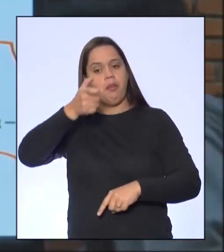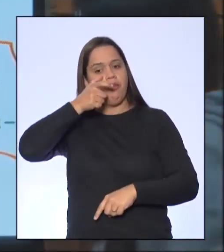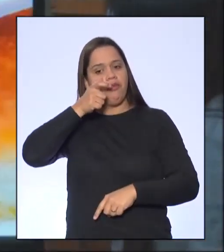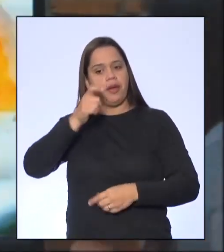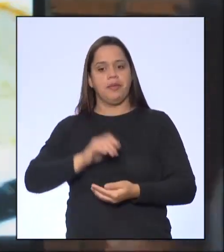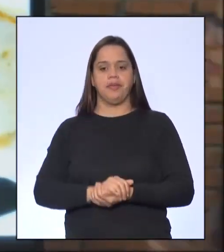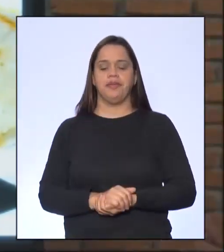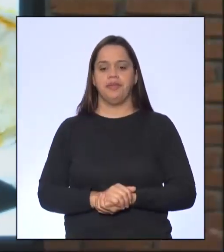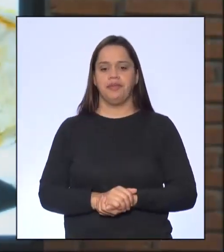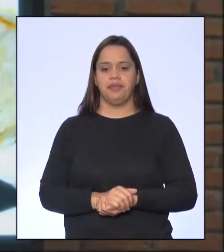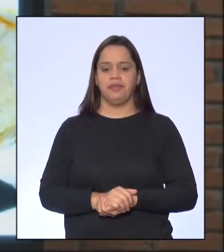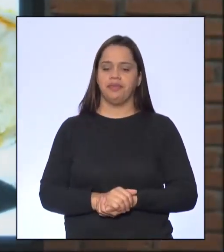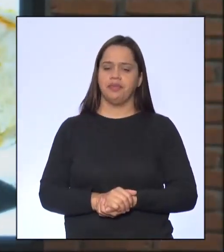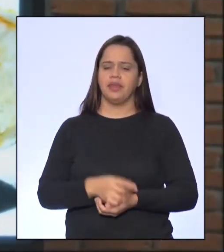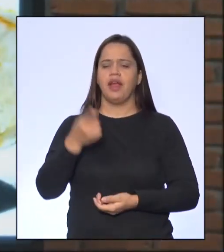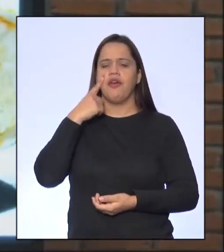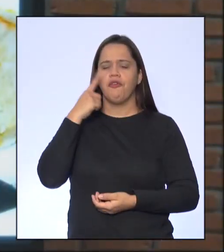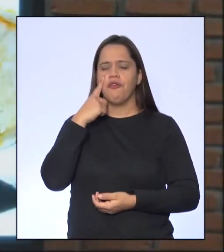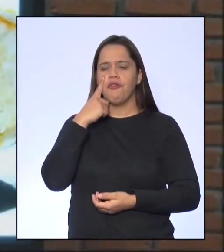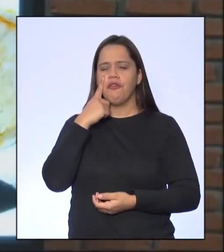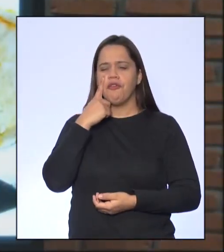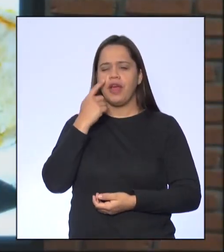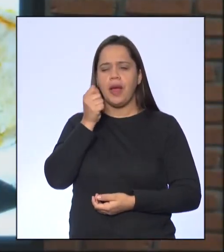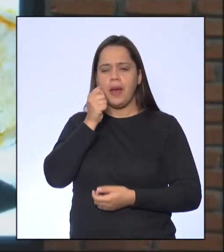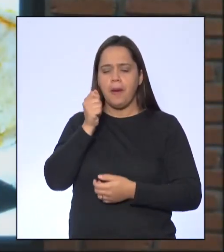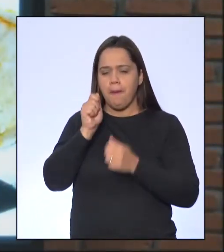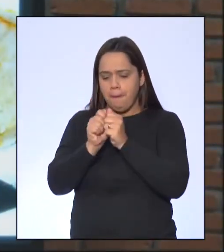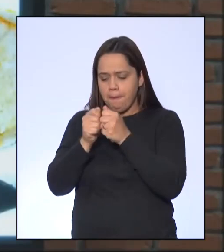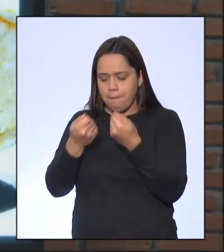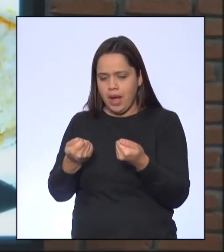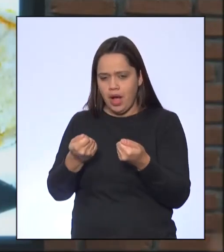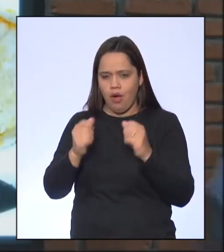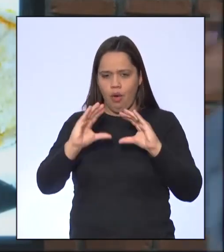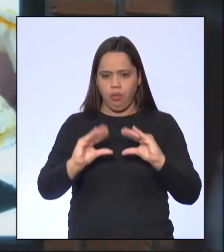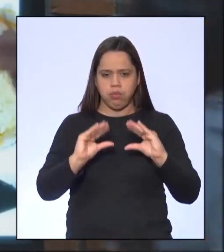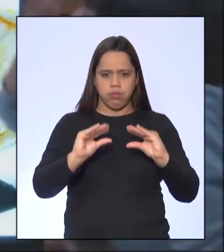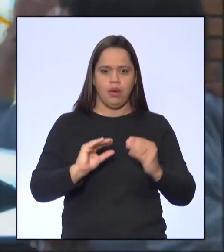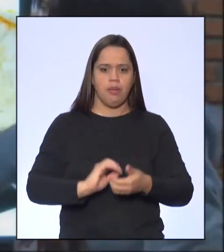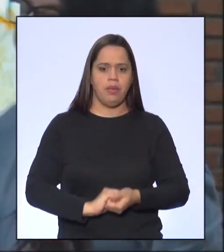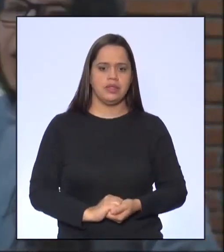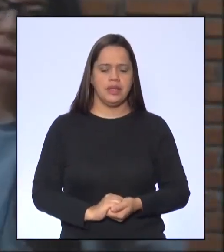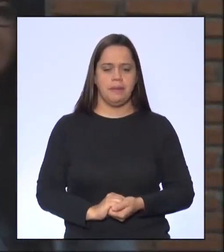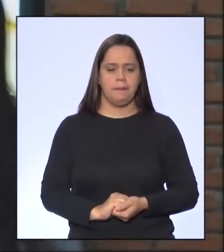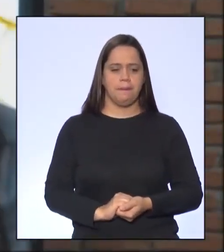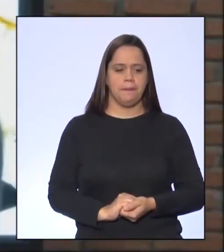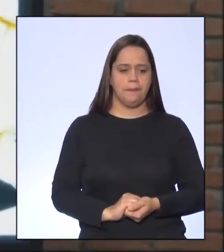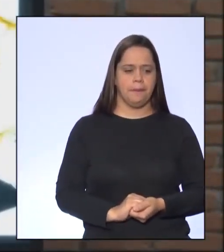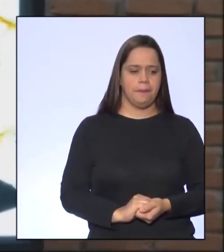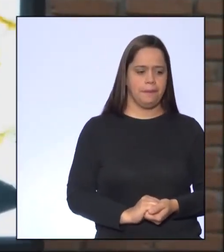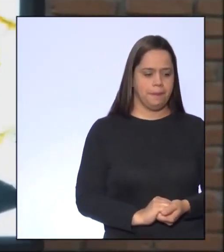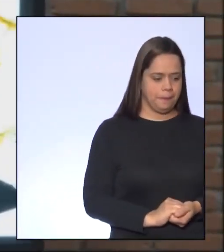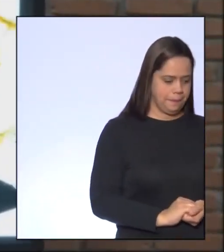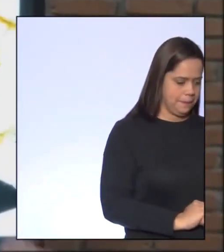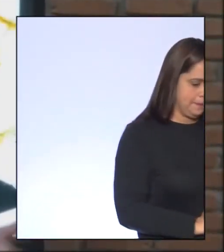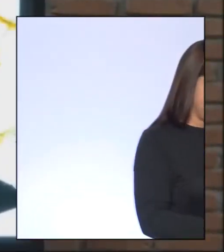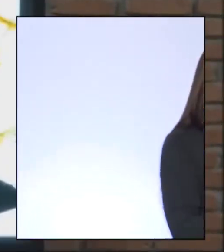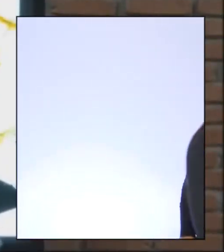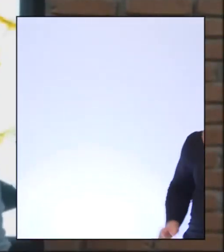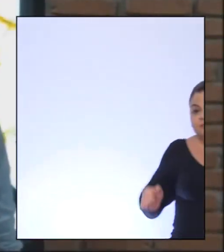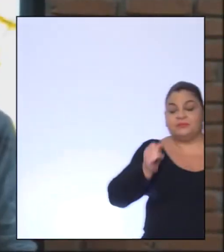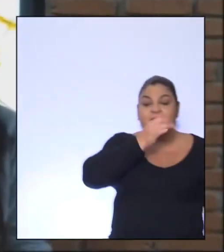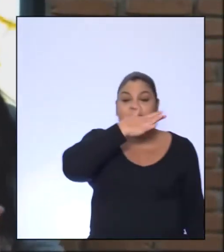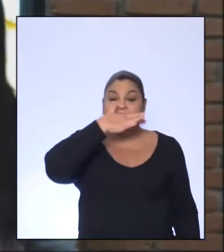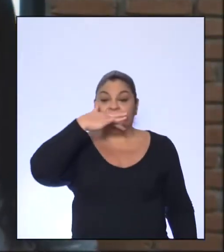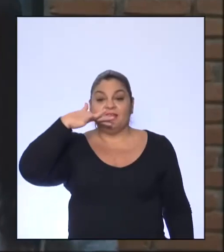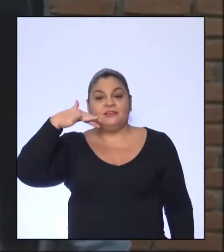observar? Olha só esse pão fofinho, né? Bonitinho, dá até quase sentir o cheiro dele.